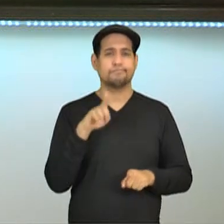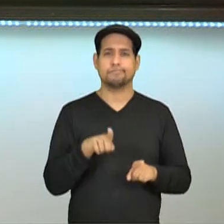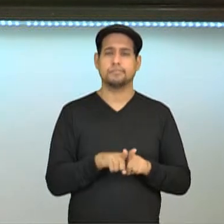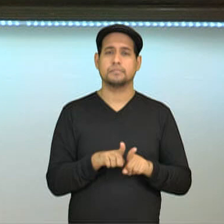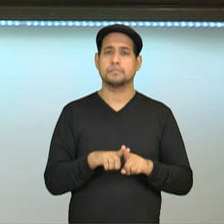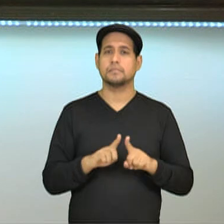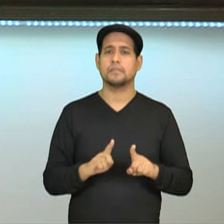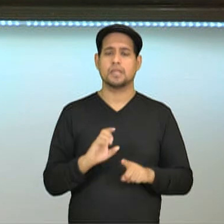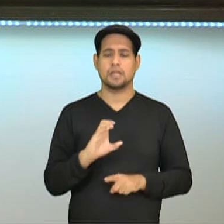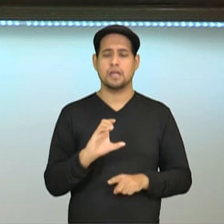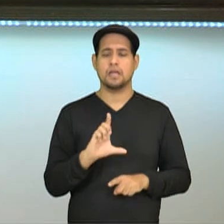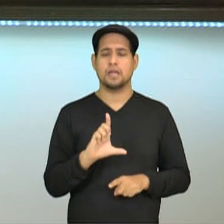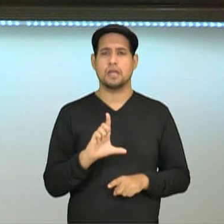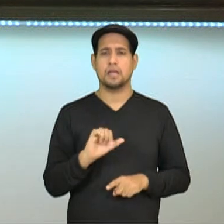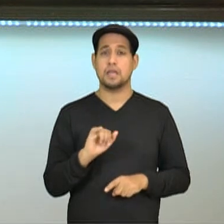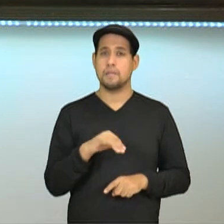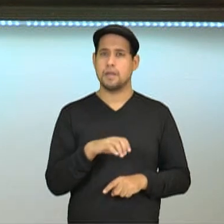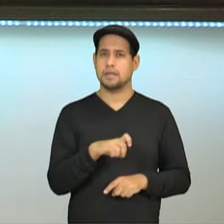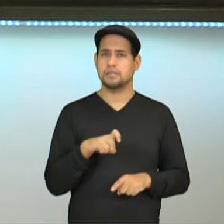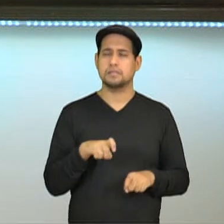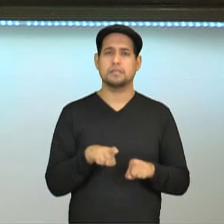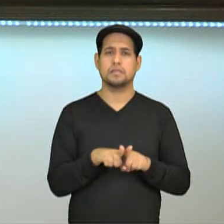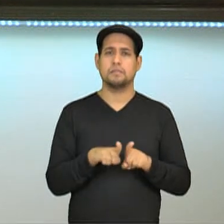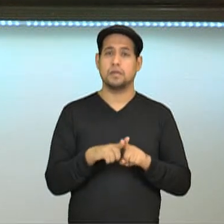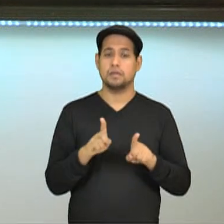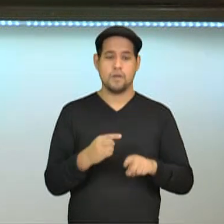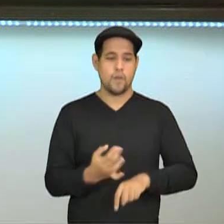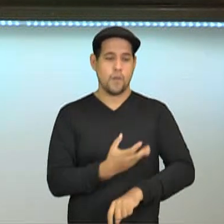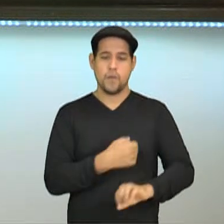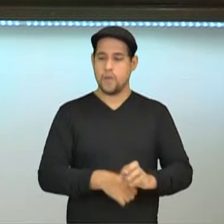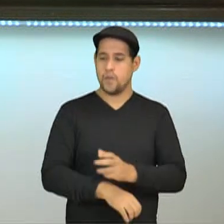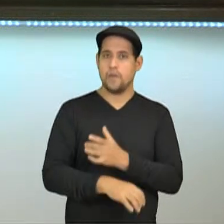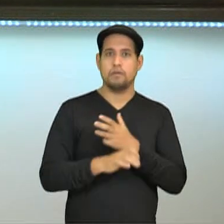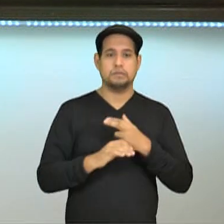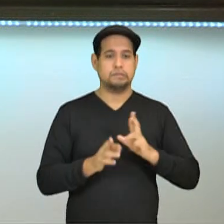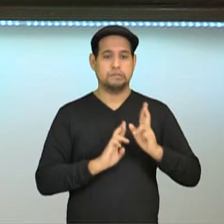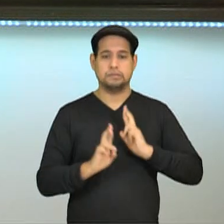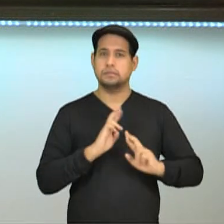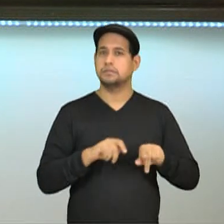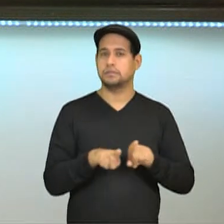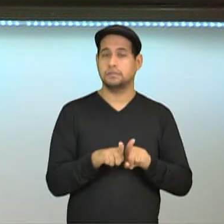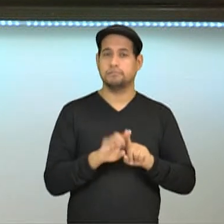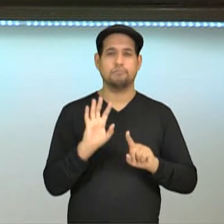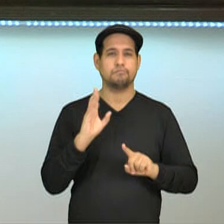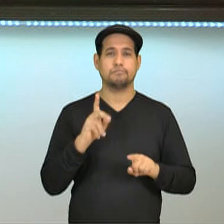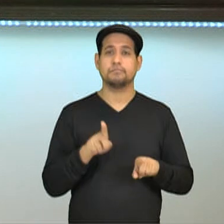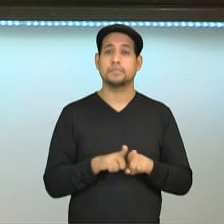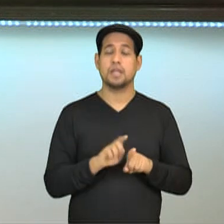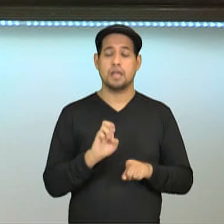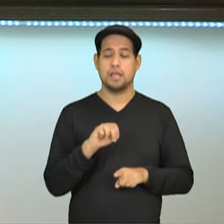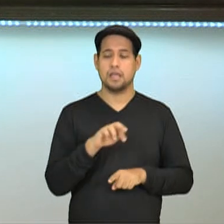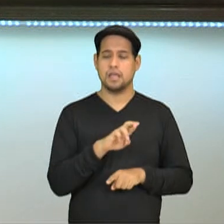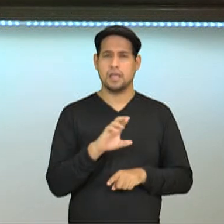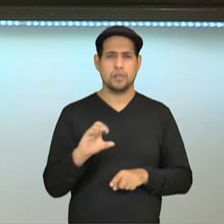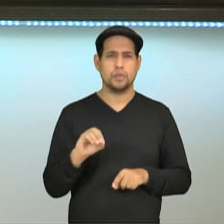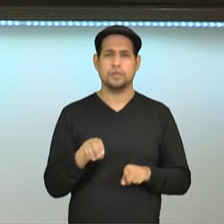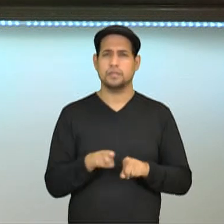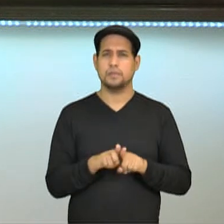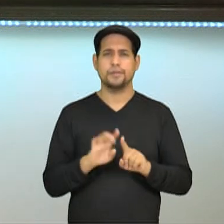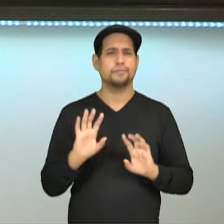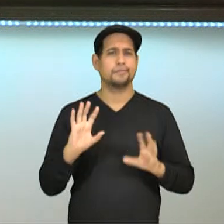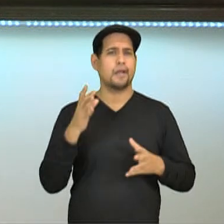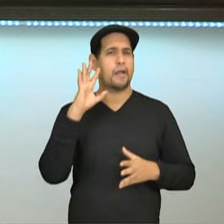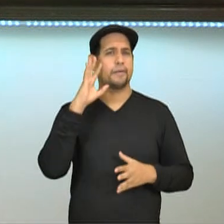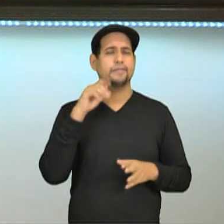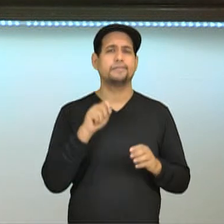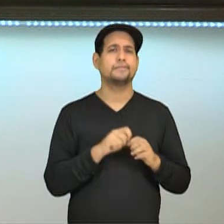né, clímax, que aí é o momento de maior emoção, maior tensão numa narrativa, e o enredo, a sucessão de